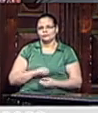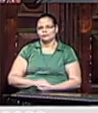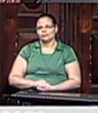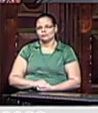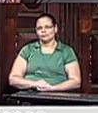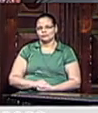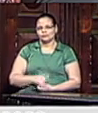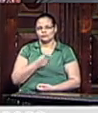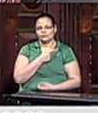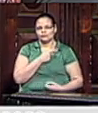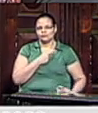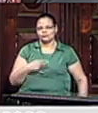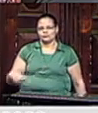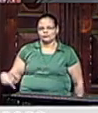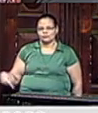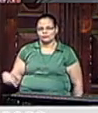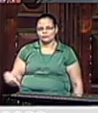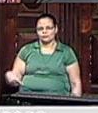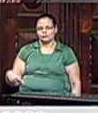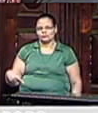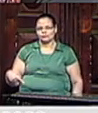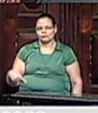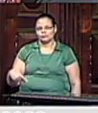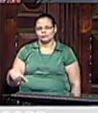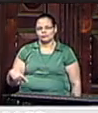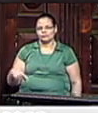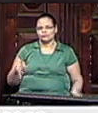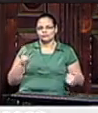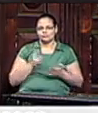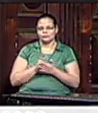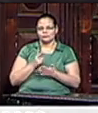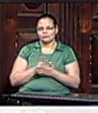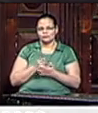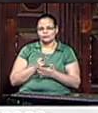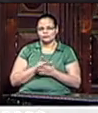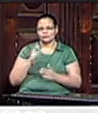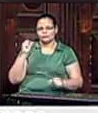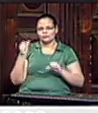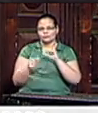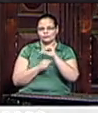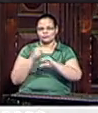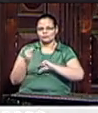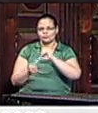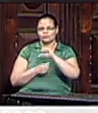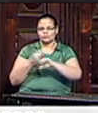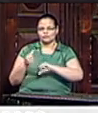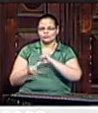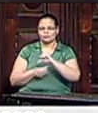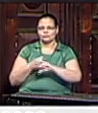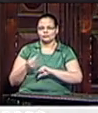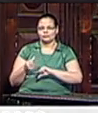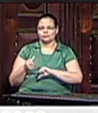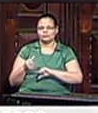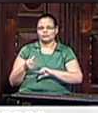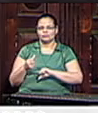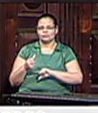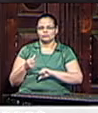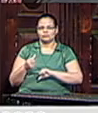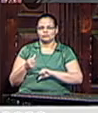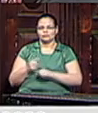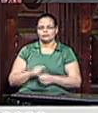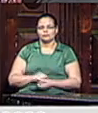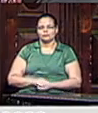Senhor presidente. Retorna em seguida. Mesmo tendo sido transformado em indicação... Ao contrário, nós